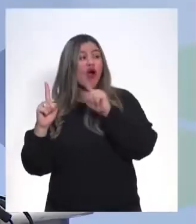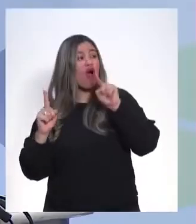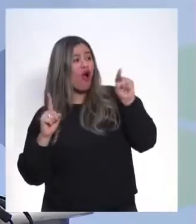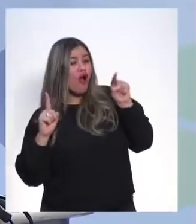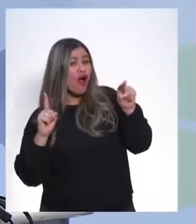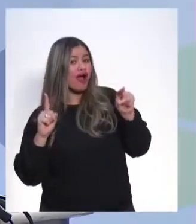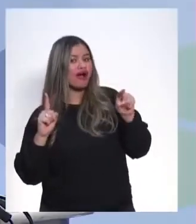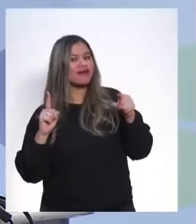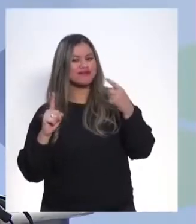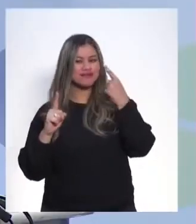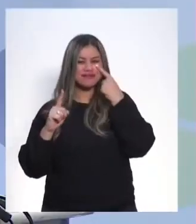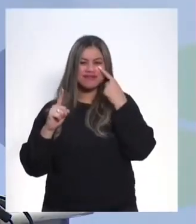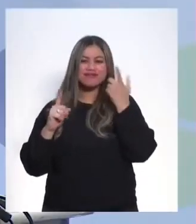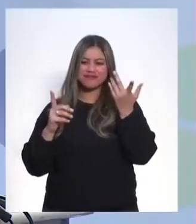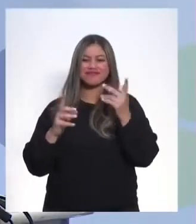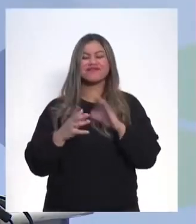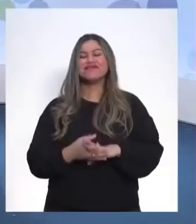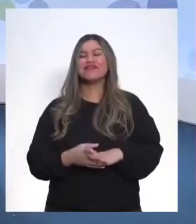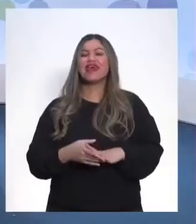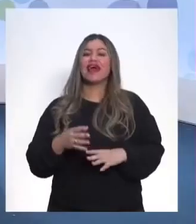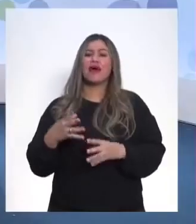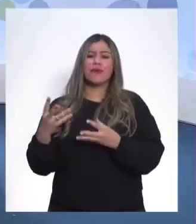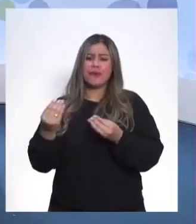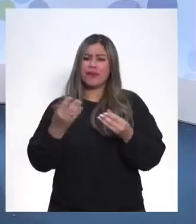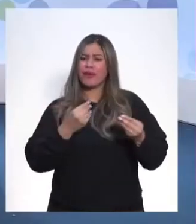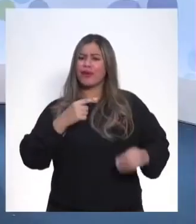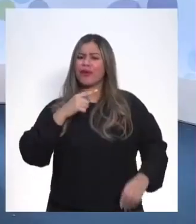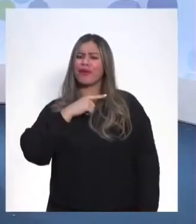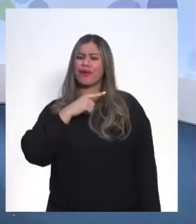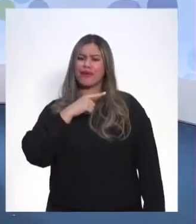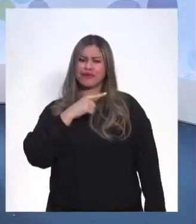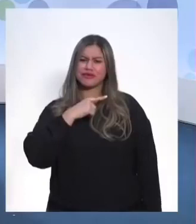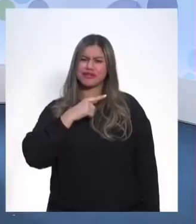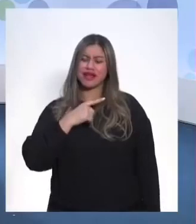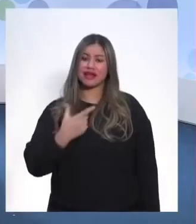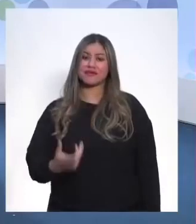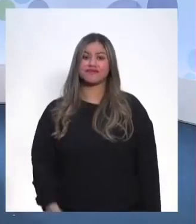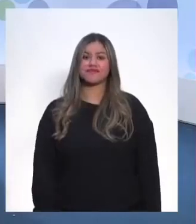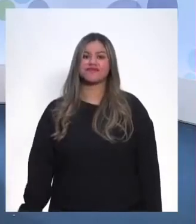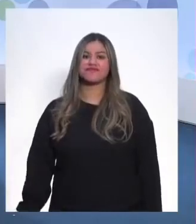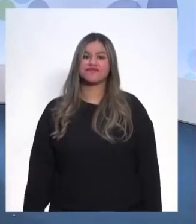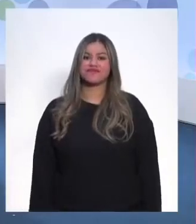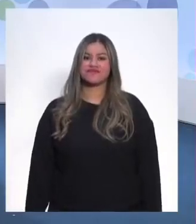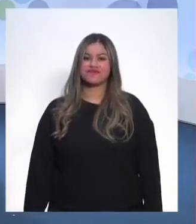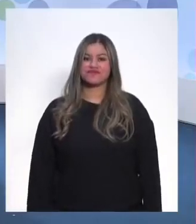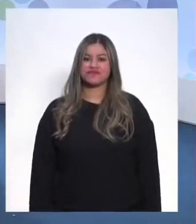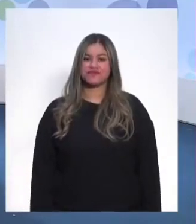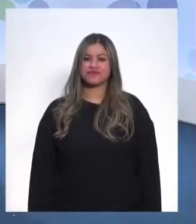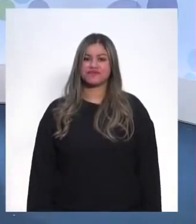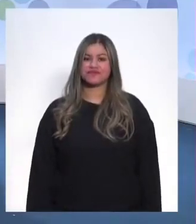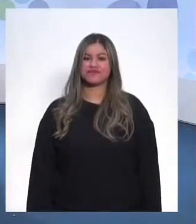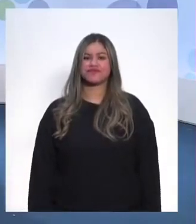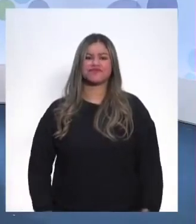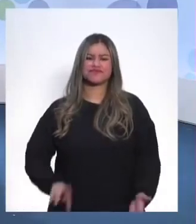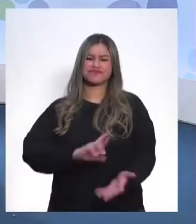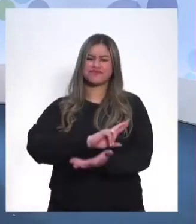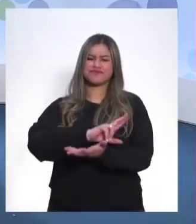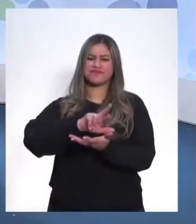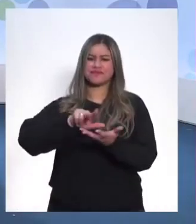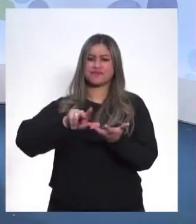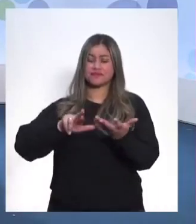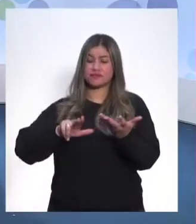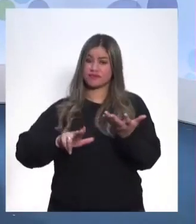Pai, ó. Tem mais, né, gente? Muito mais que a gente até vai esquecendo. Deixa eu ver se tem mais alguma aqui. Ah, vários alunos aqui,